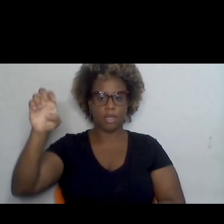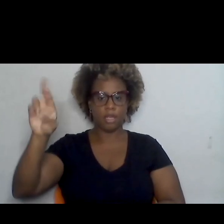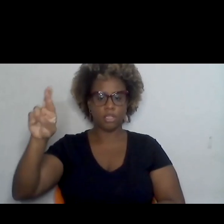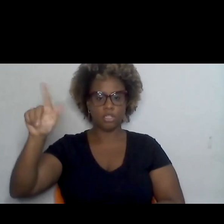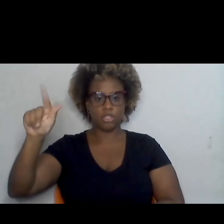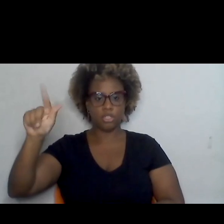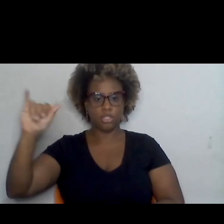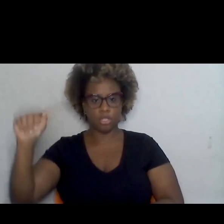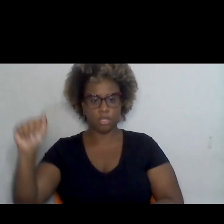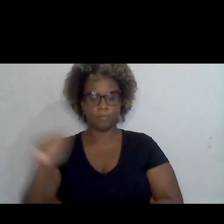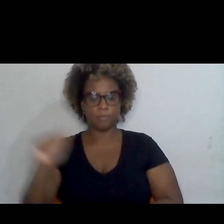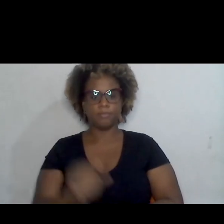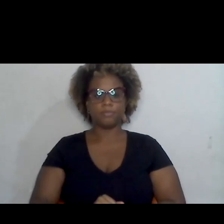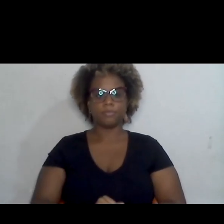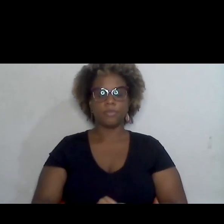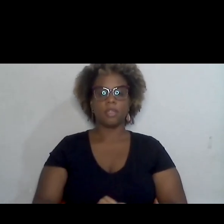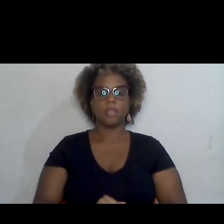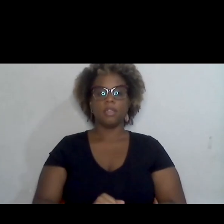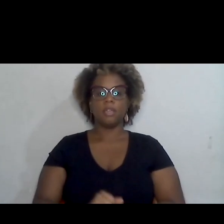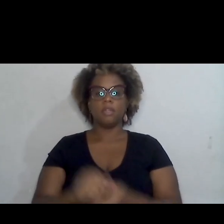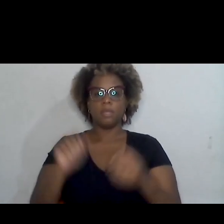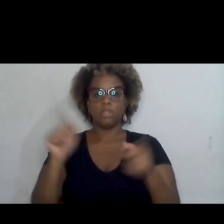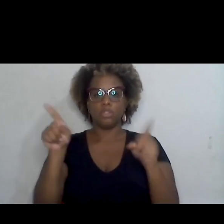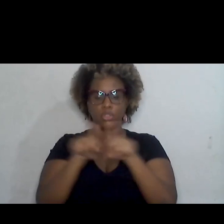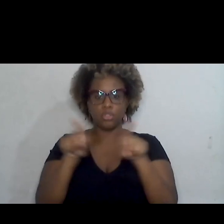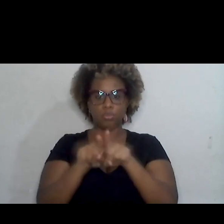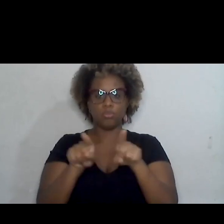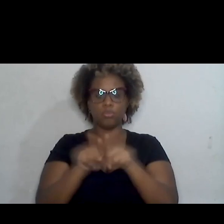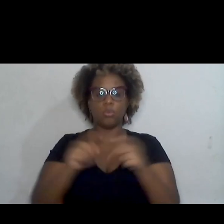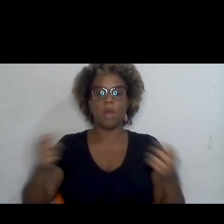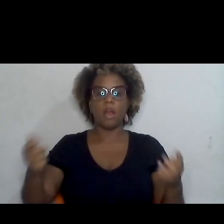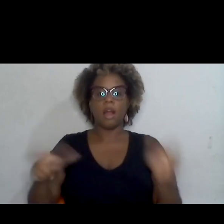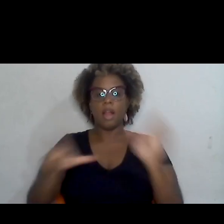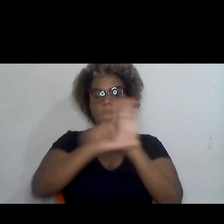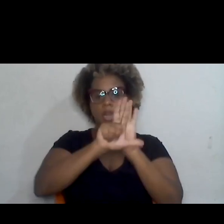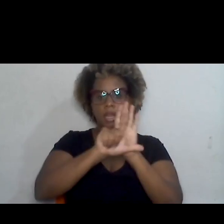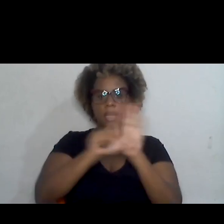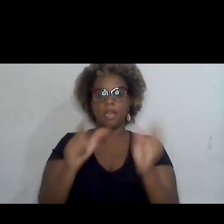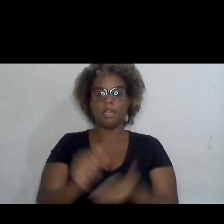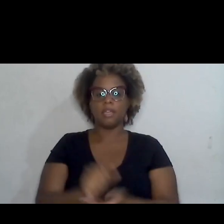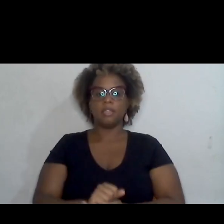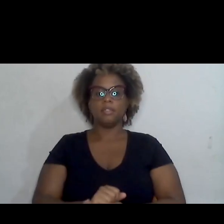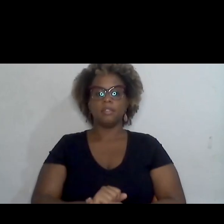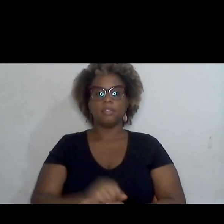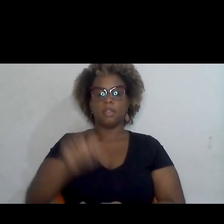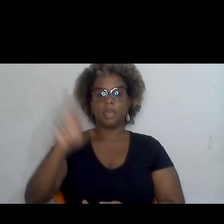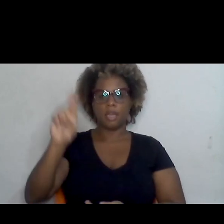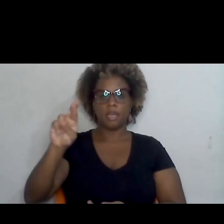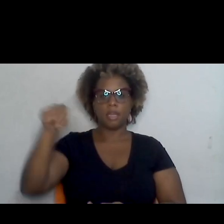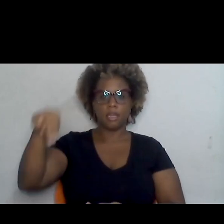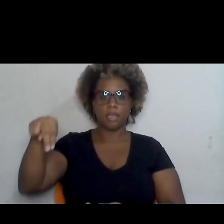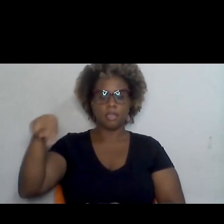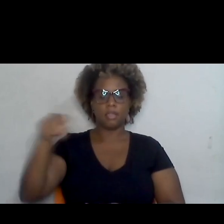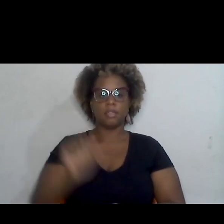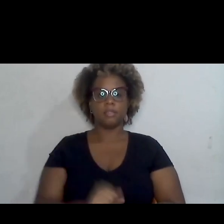vinculada à lei de incentivo da Bahia, Rio Grande do Norte e... Qual foi a outra? Eu acho que